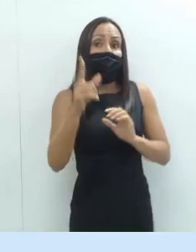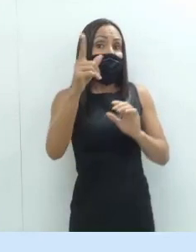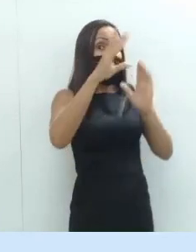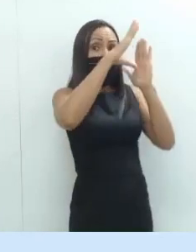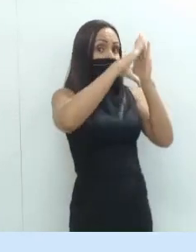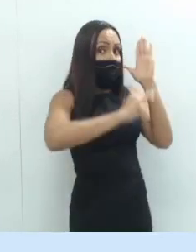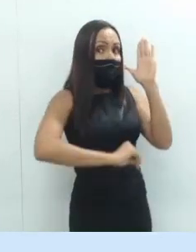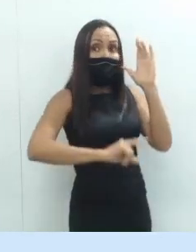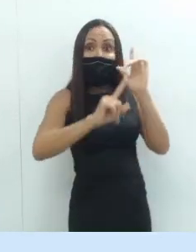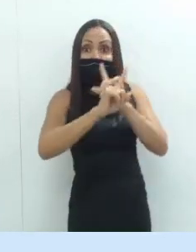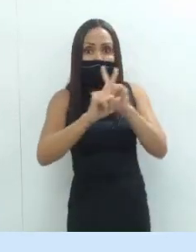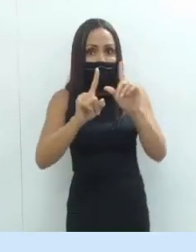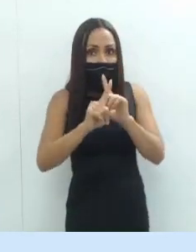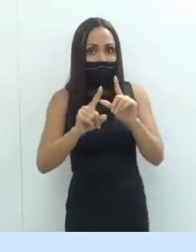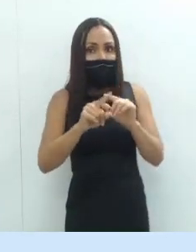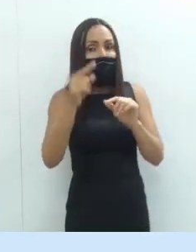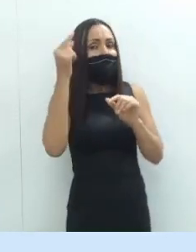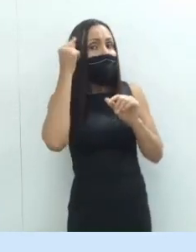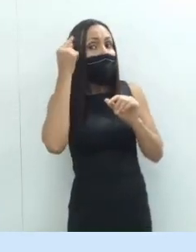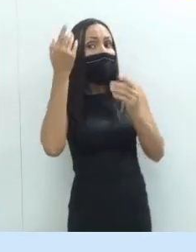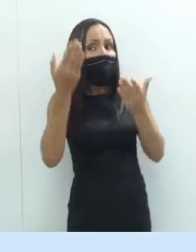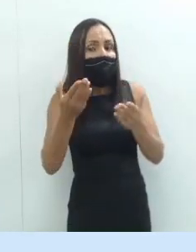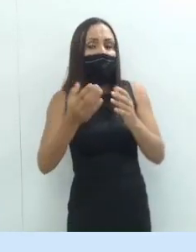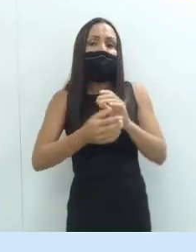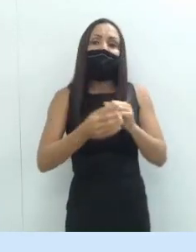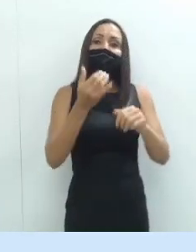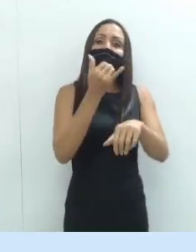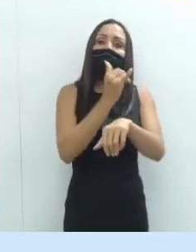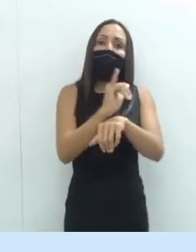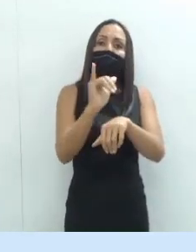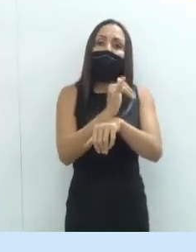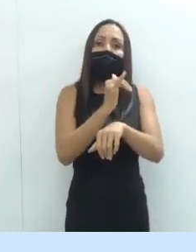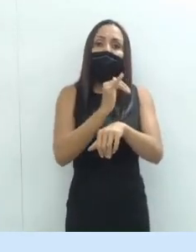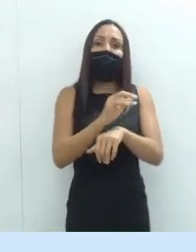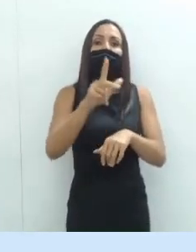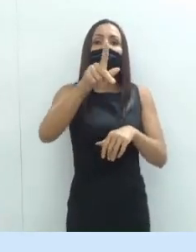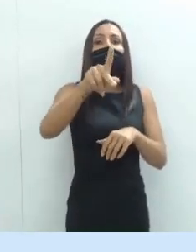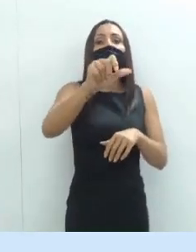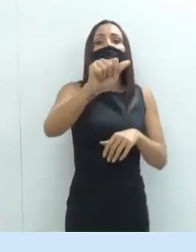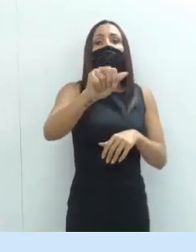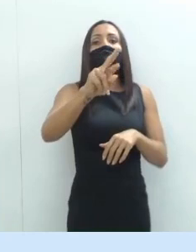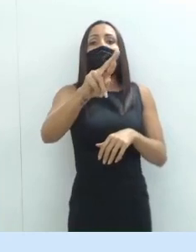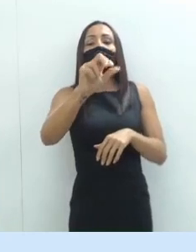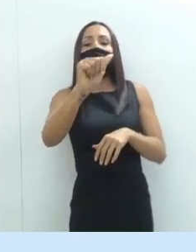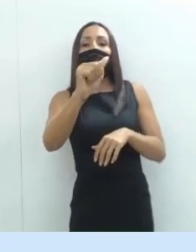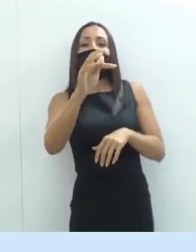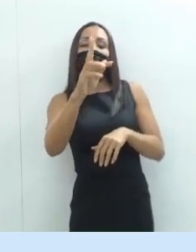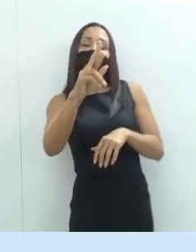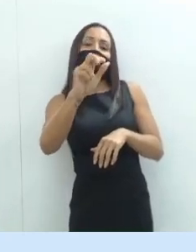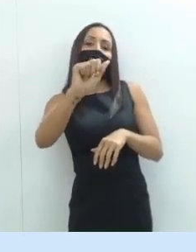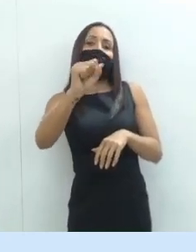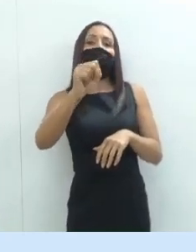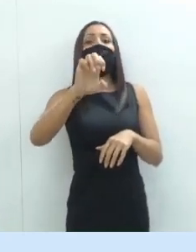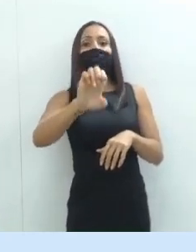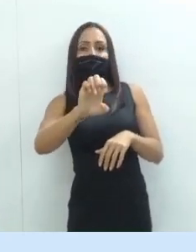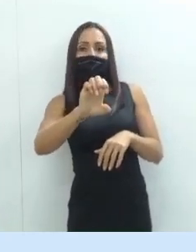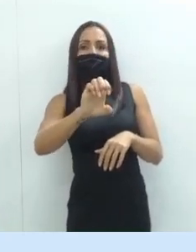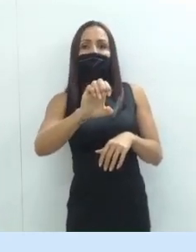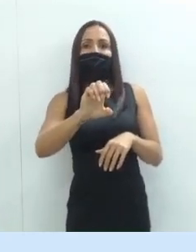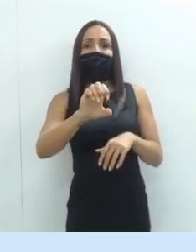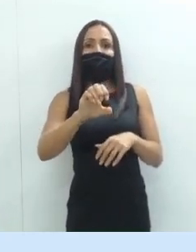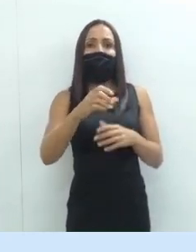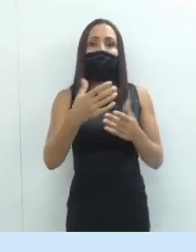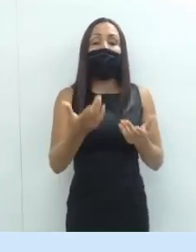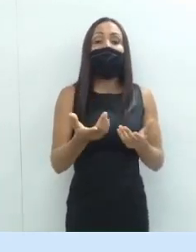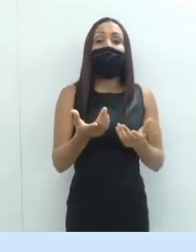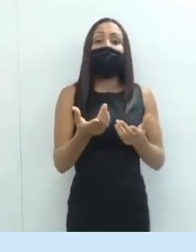copie. Nós chamamos essa estratégia, pessoal, de paráfrase, certo? Paráfrase, que